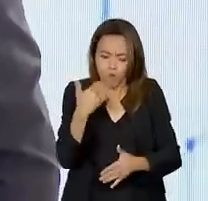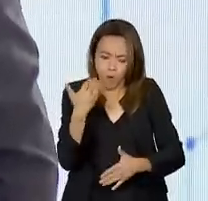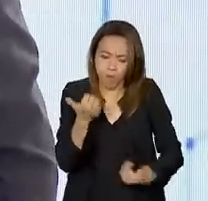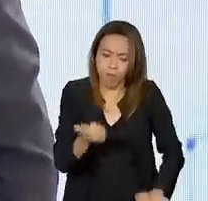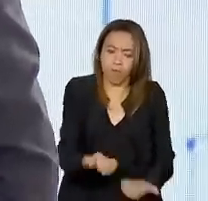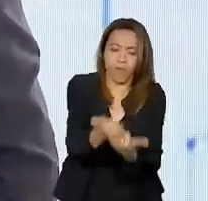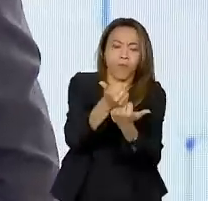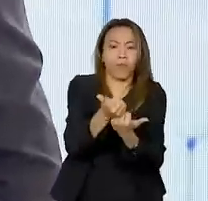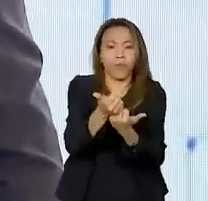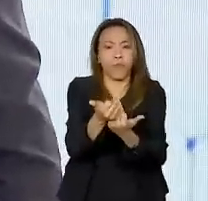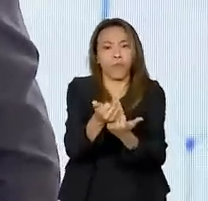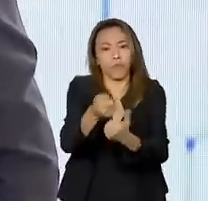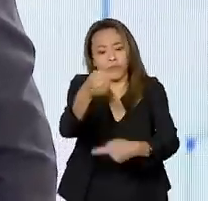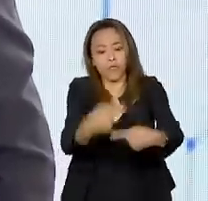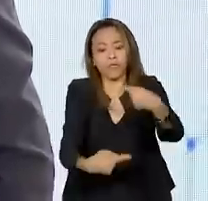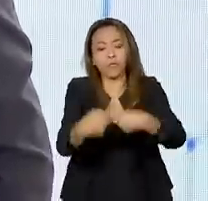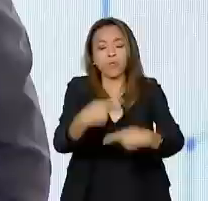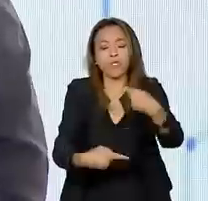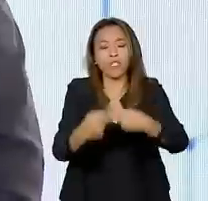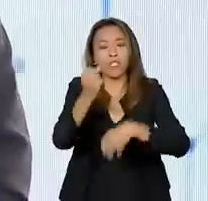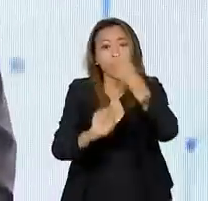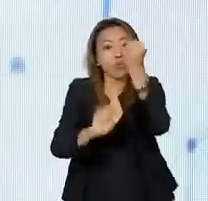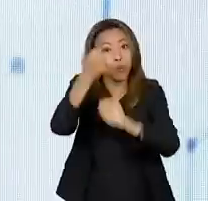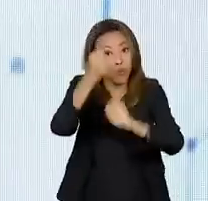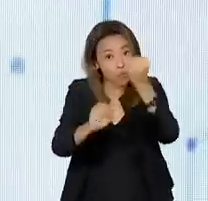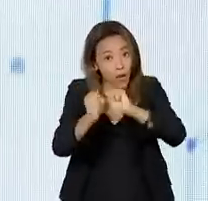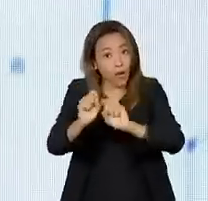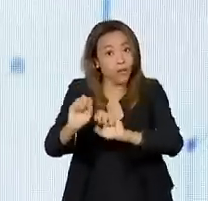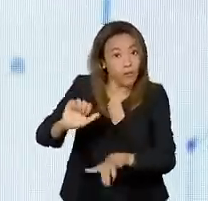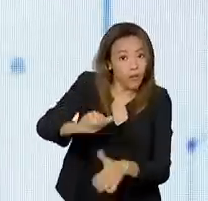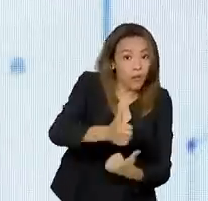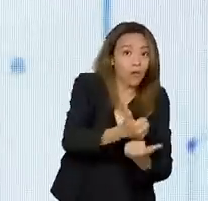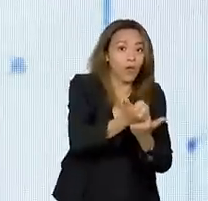industrial, com rebatimento no setor de serviços.